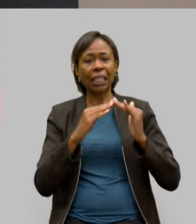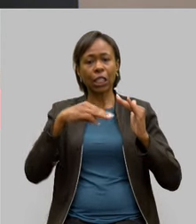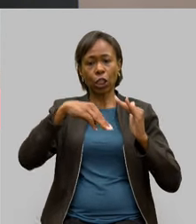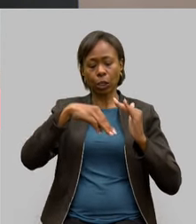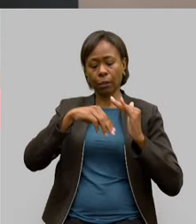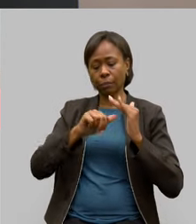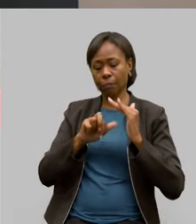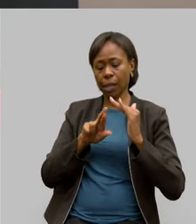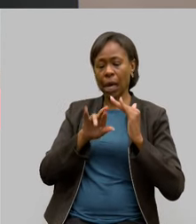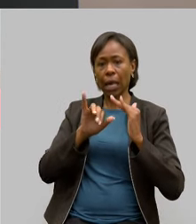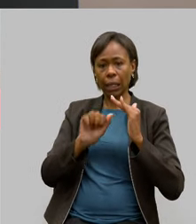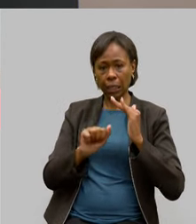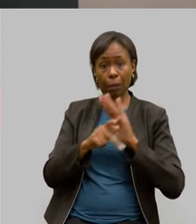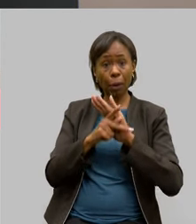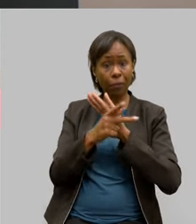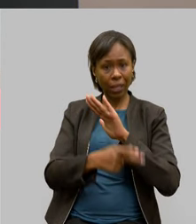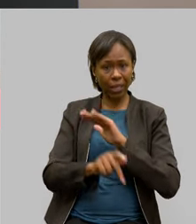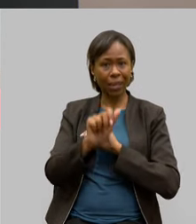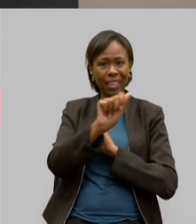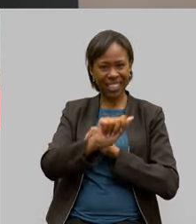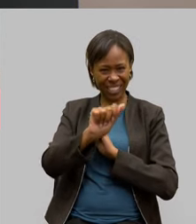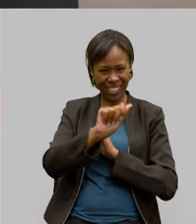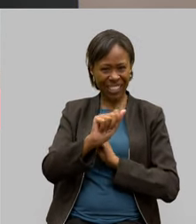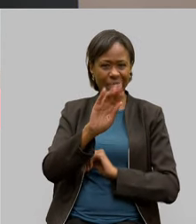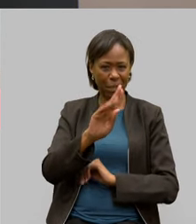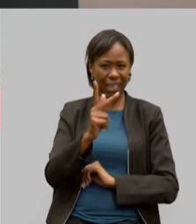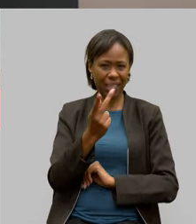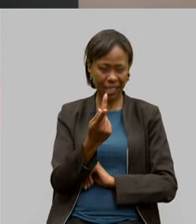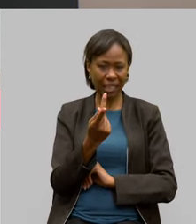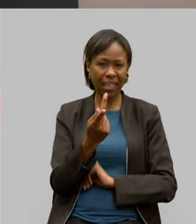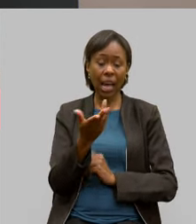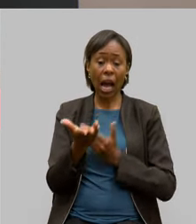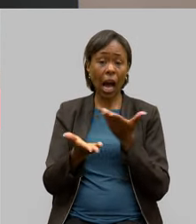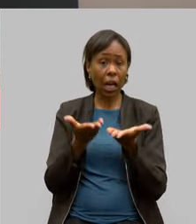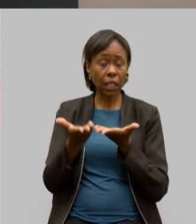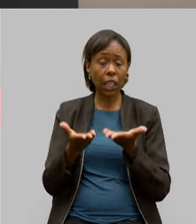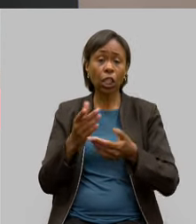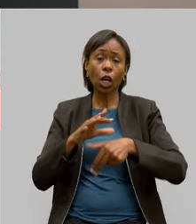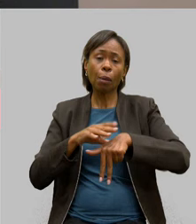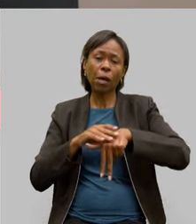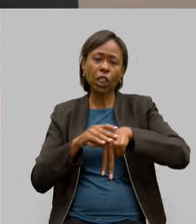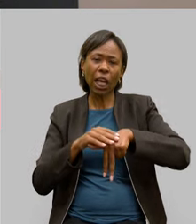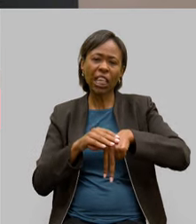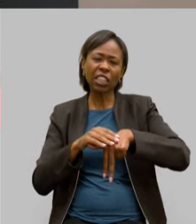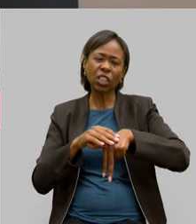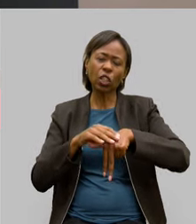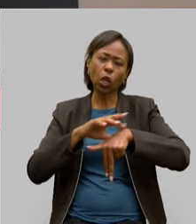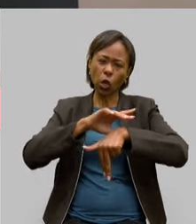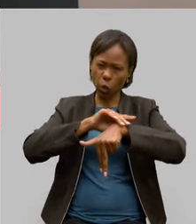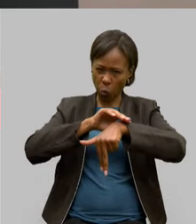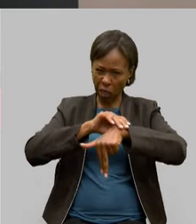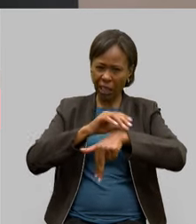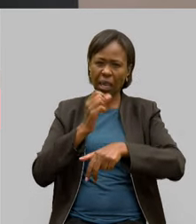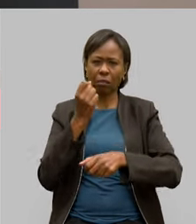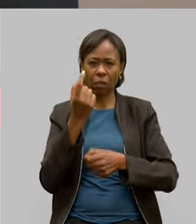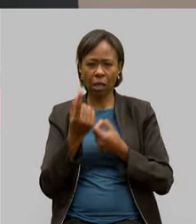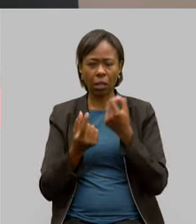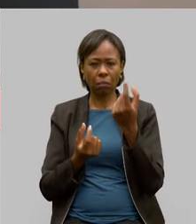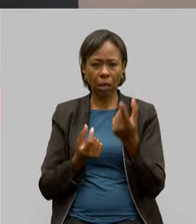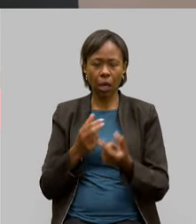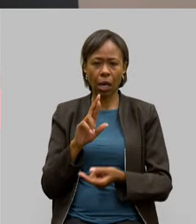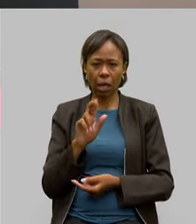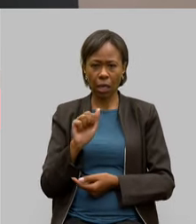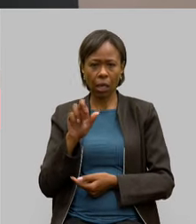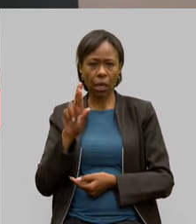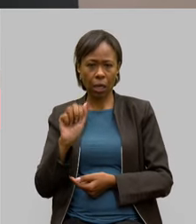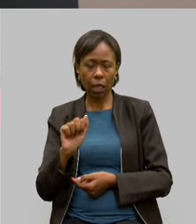associação aqui de Belo Horizonte que atende pacientes raros eh o trabalho que eles fazem é incrível eh a associação rest que inclusive o